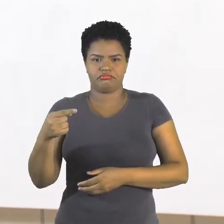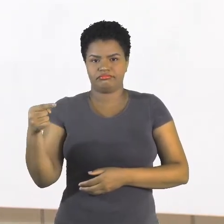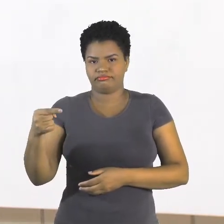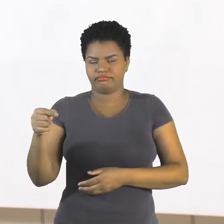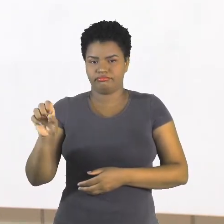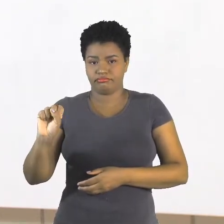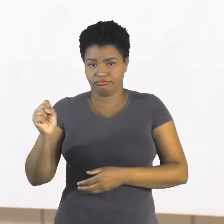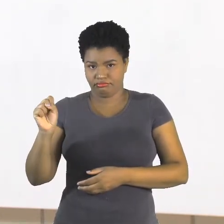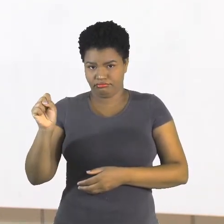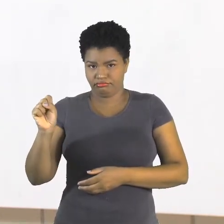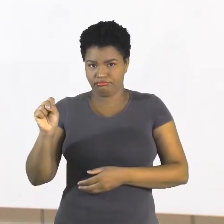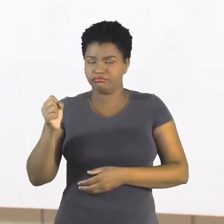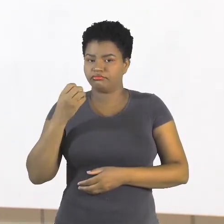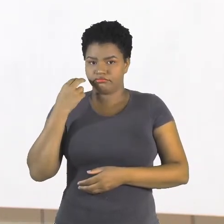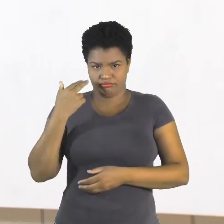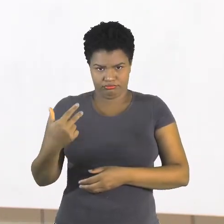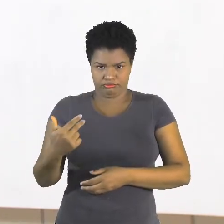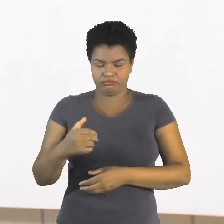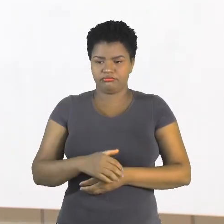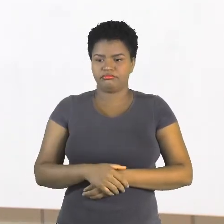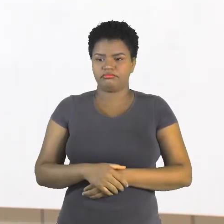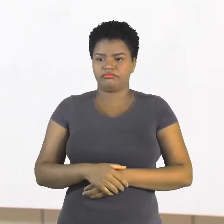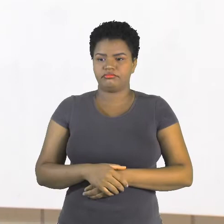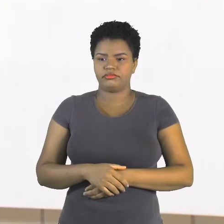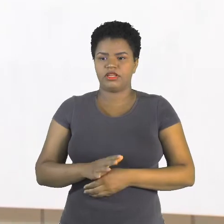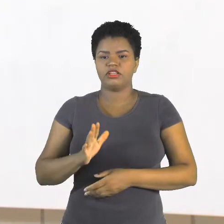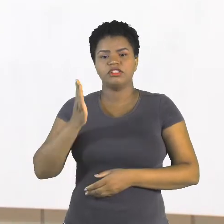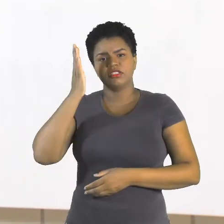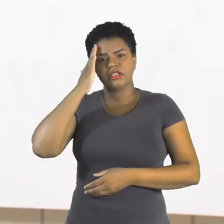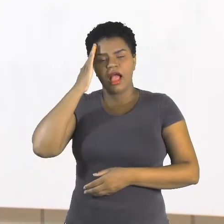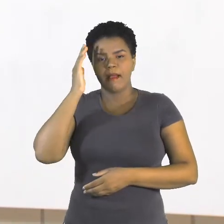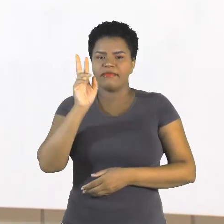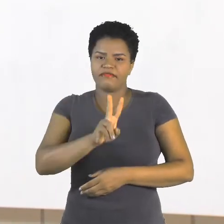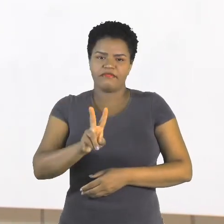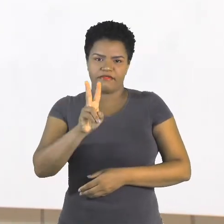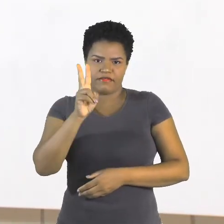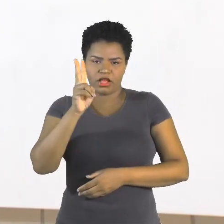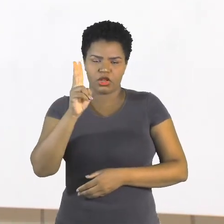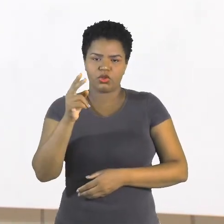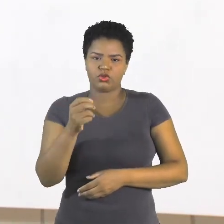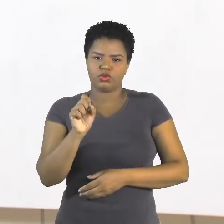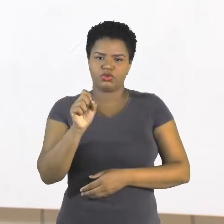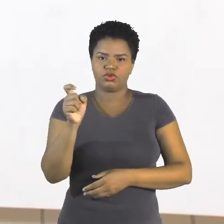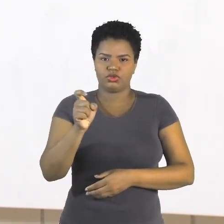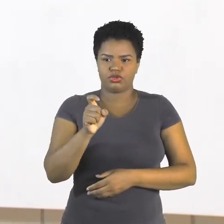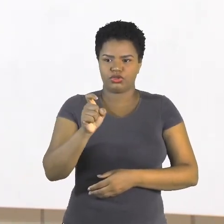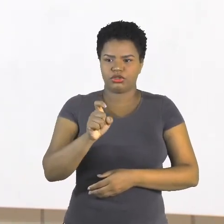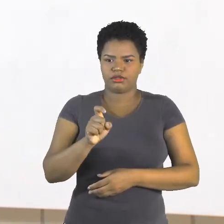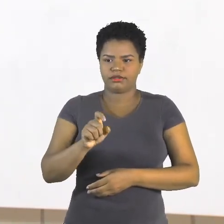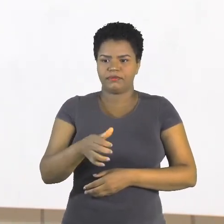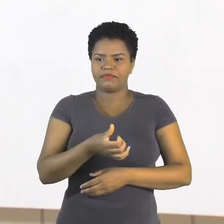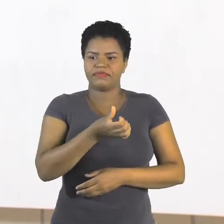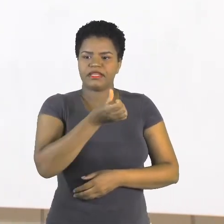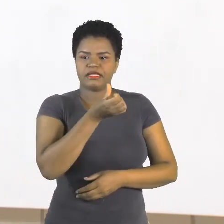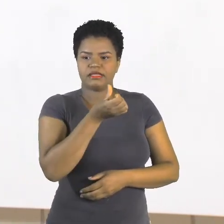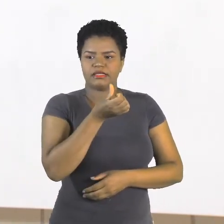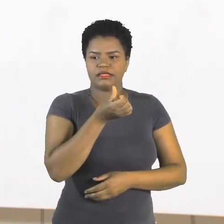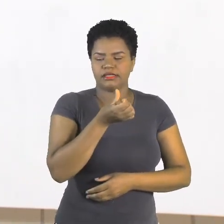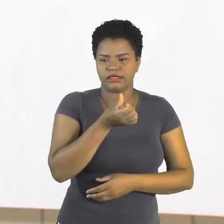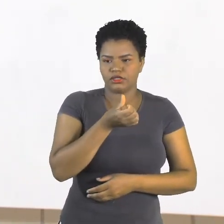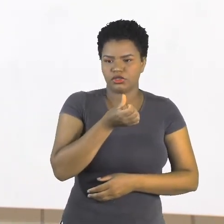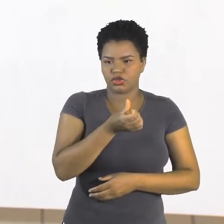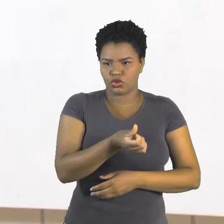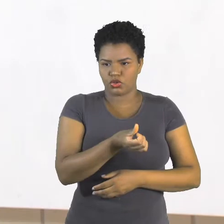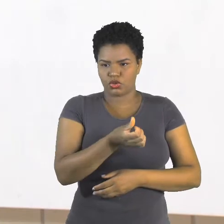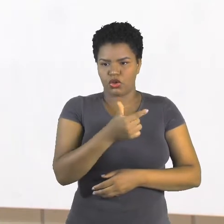8. Tranquilo? E eu já sei quanto vale o x. O x vale 6, então vai ficar 2 vezes